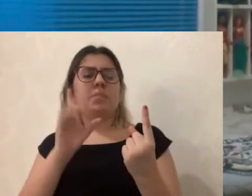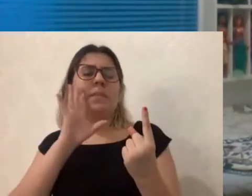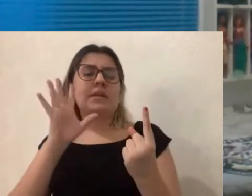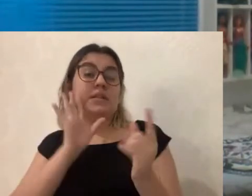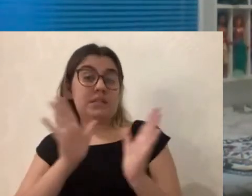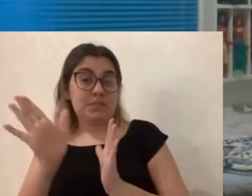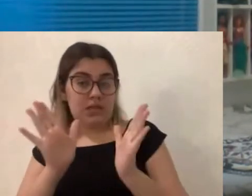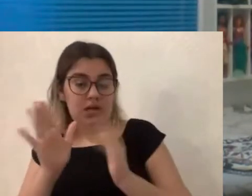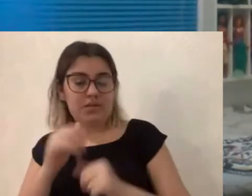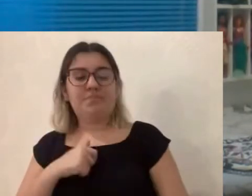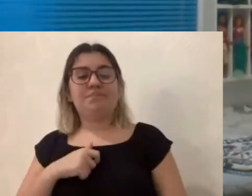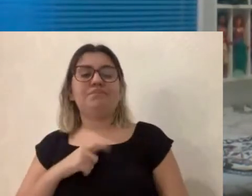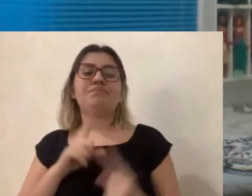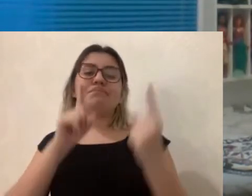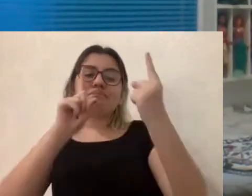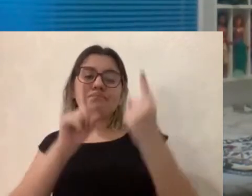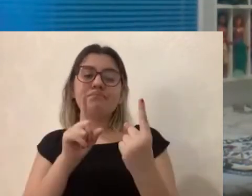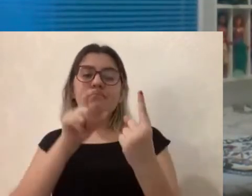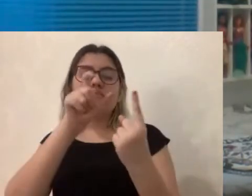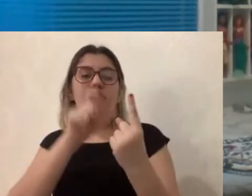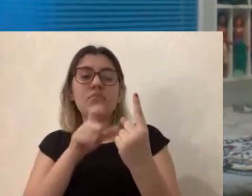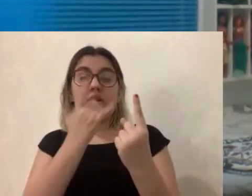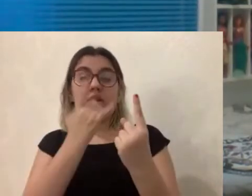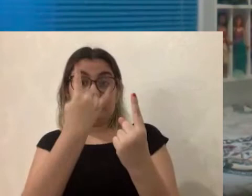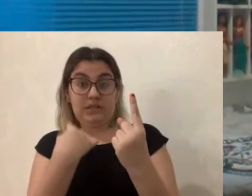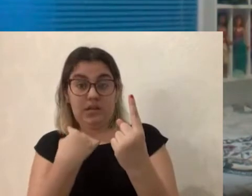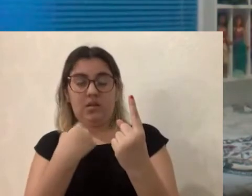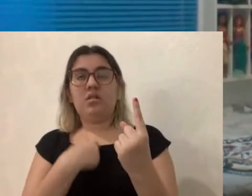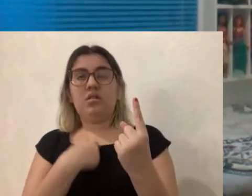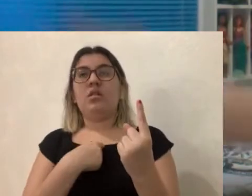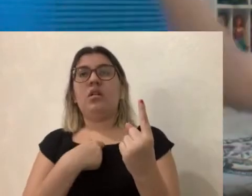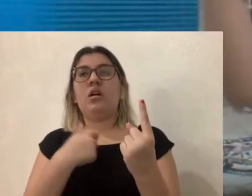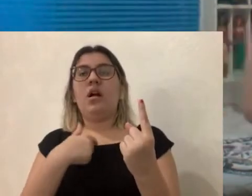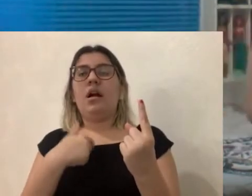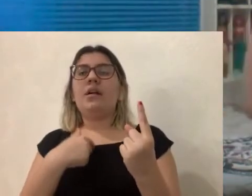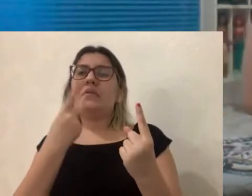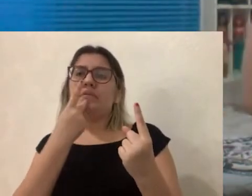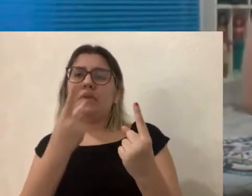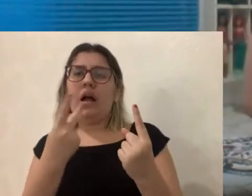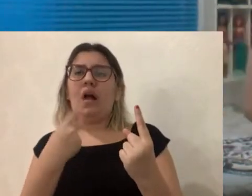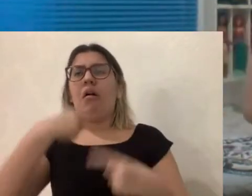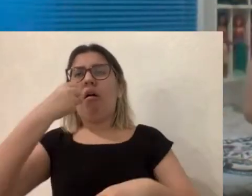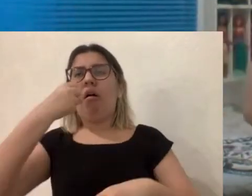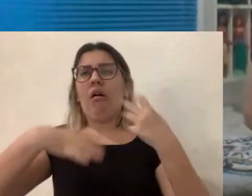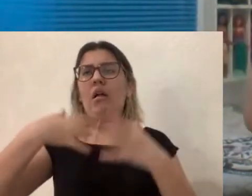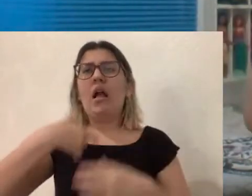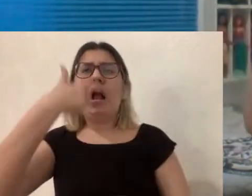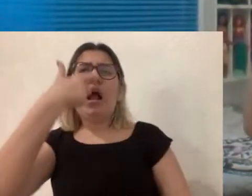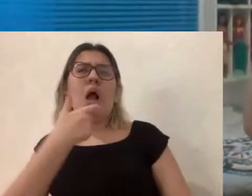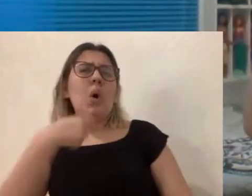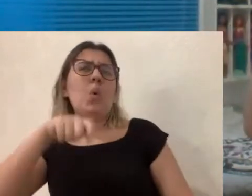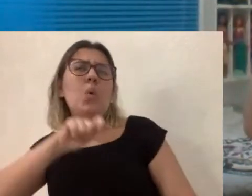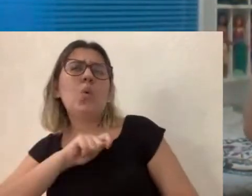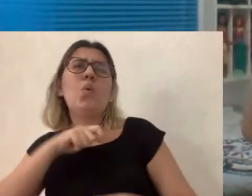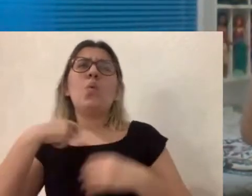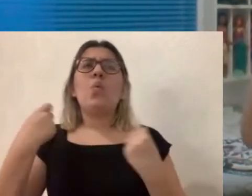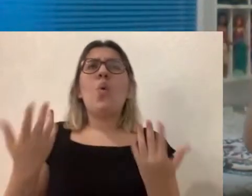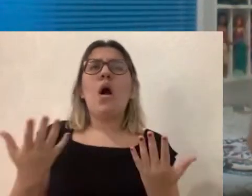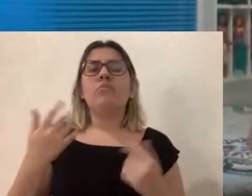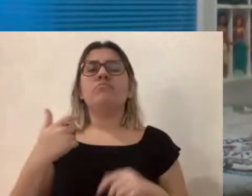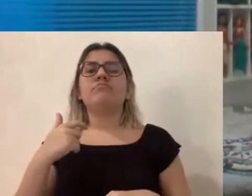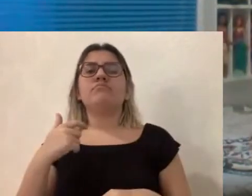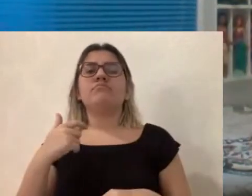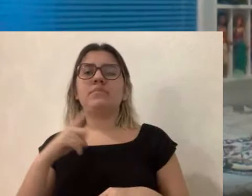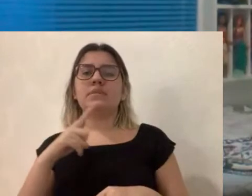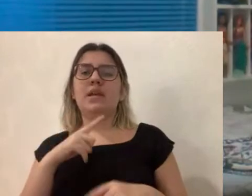você vai dar o seu texto todo, ser ou não ser, eis a questão, e você vai colocar a mãozinha lá para segurar o crânio e tudo mais. E